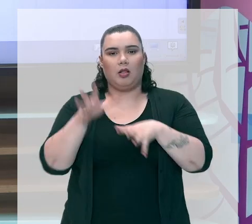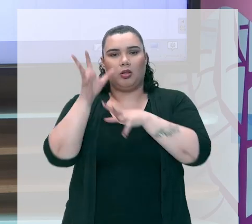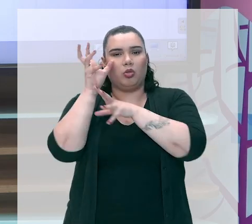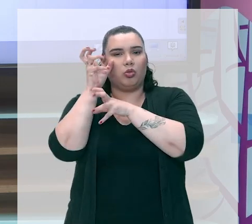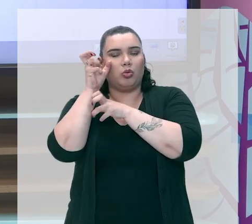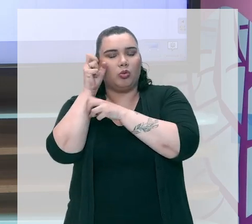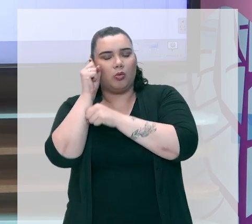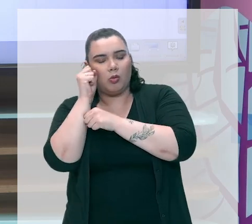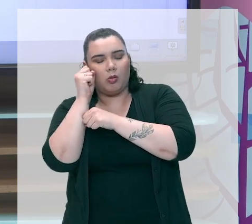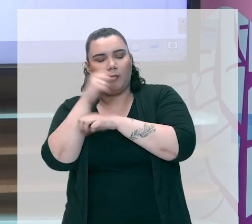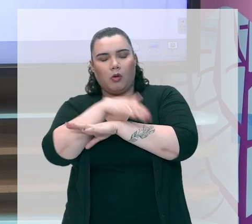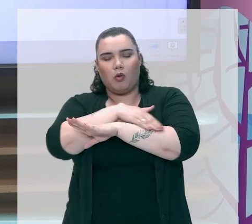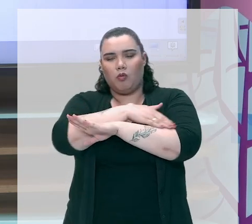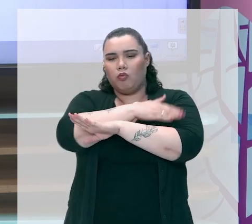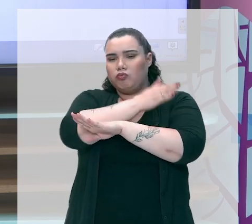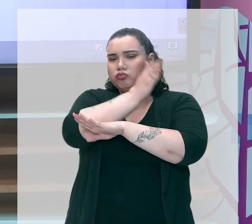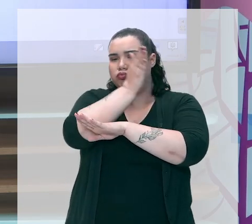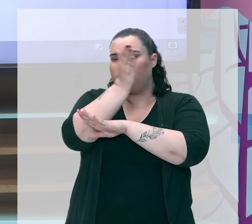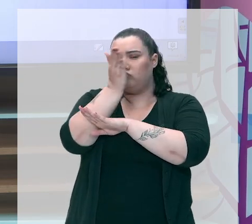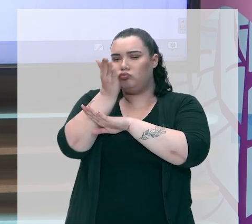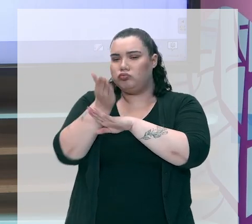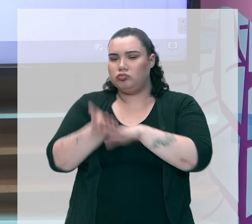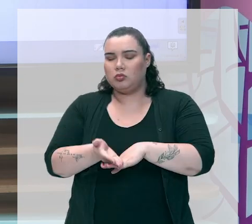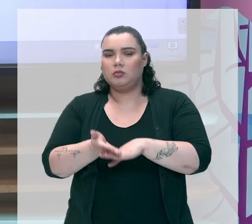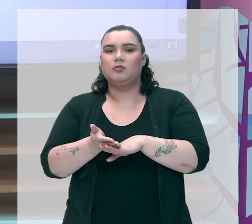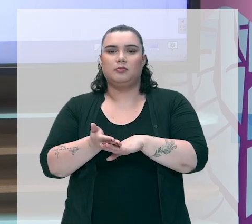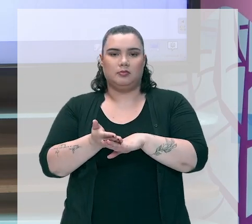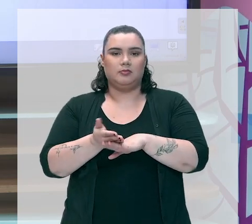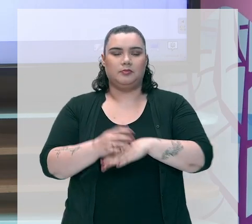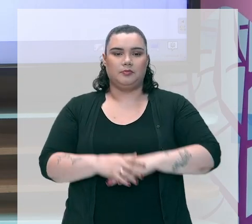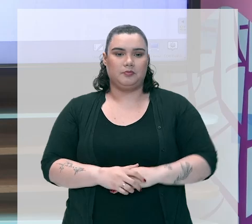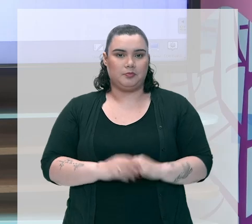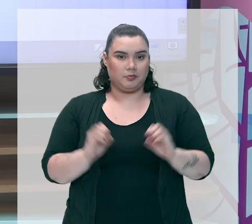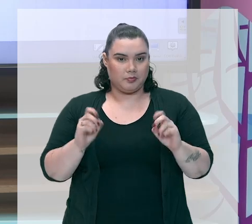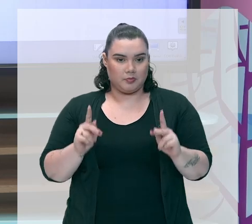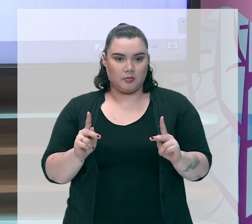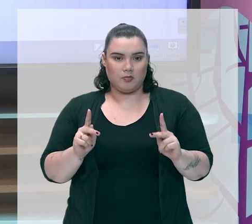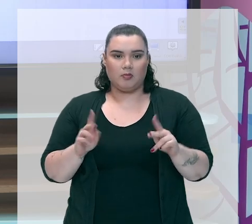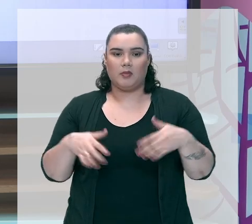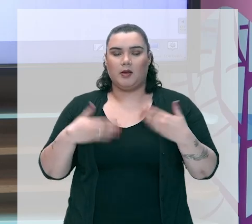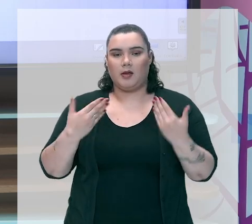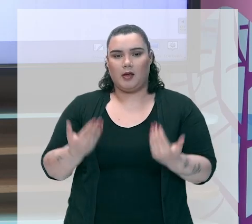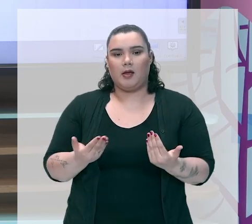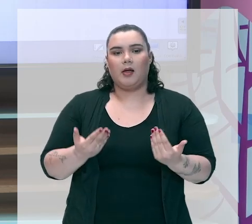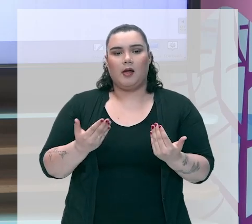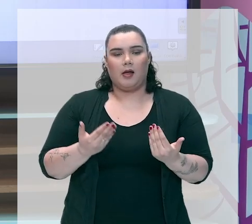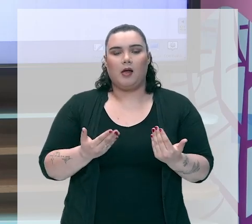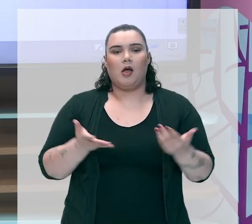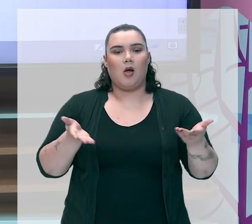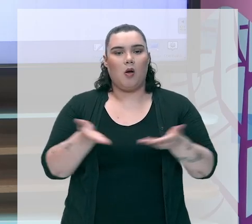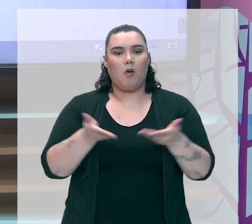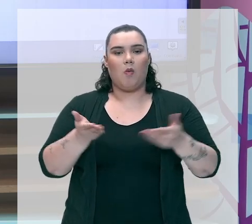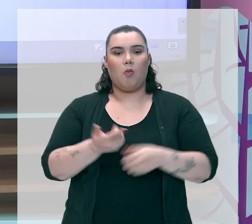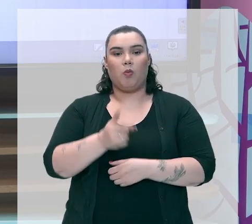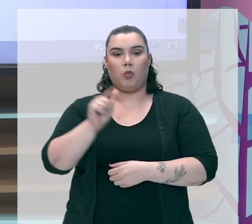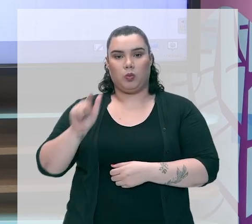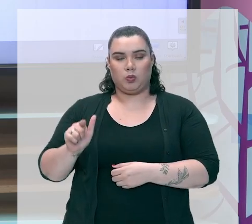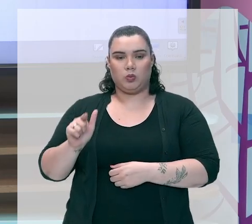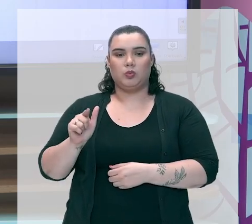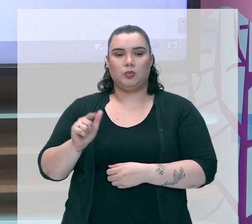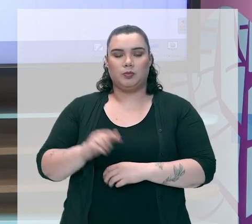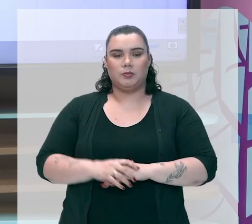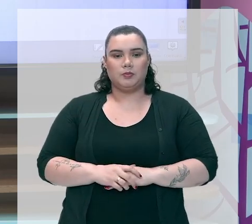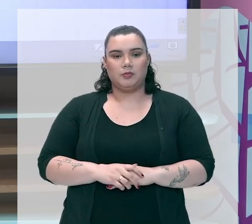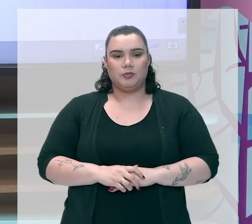vai fazer com que a gente tenha um sono ali constante, né, mais tranquilo, por exemplo. Ok? Então a gente viu aí a função da glândula